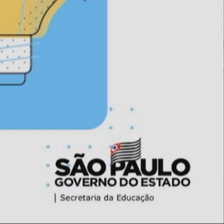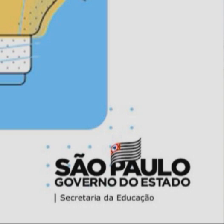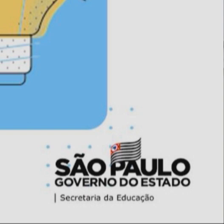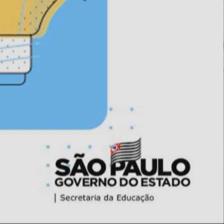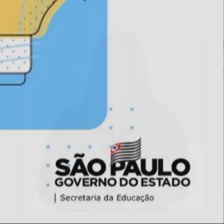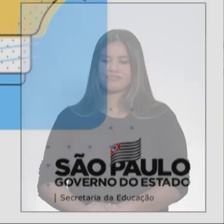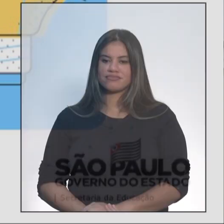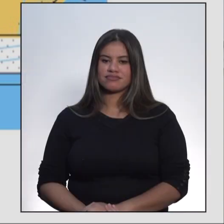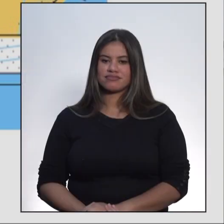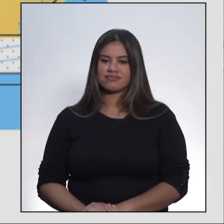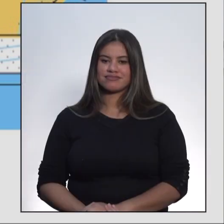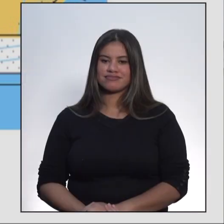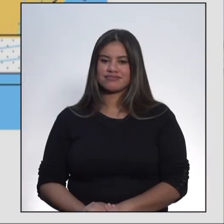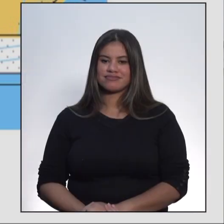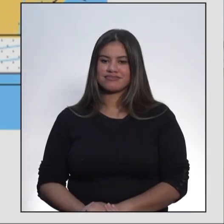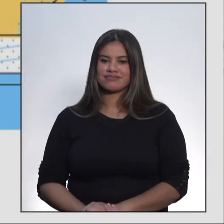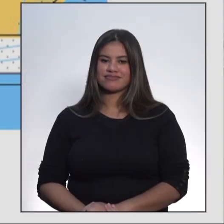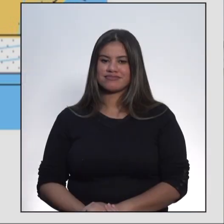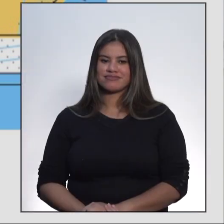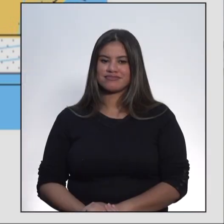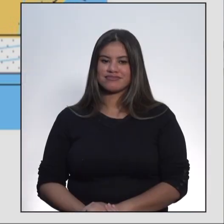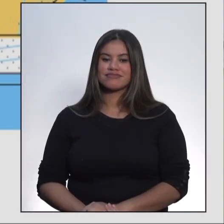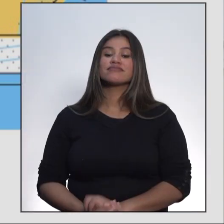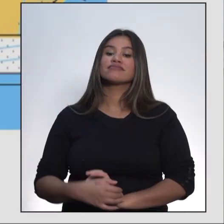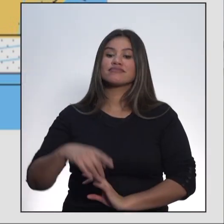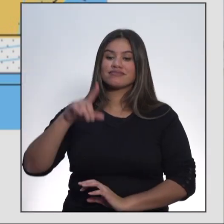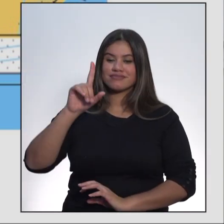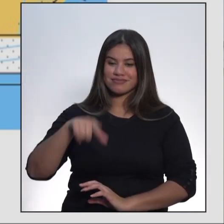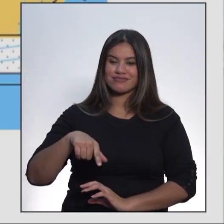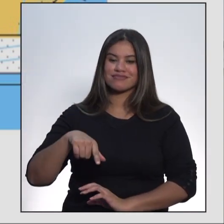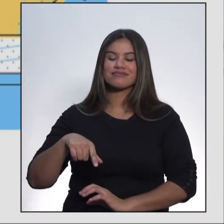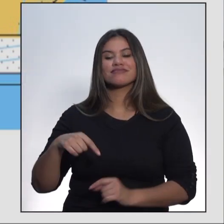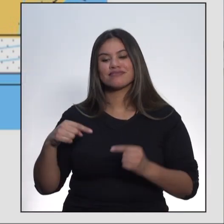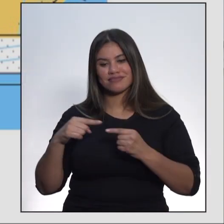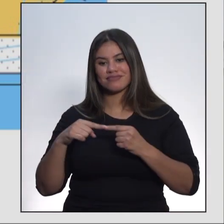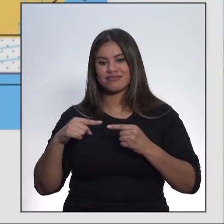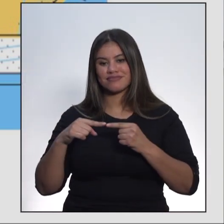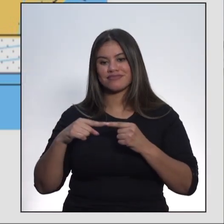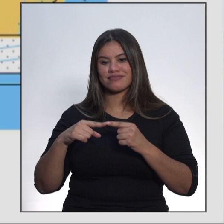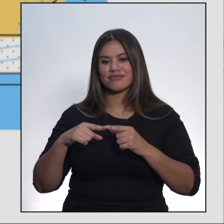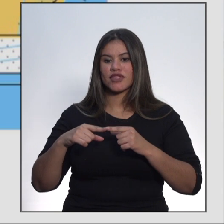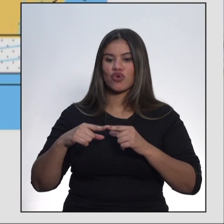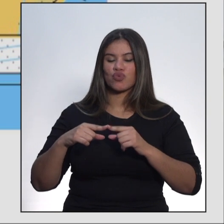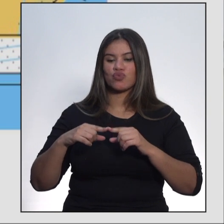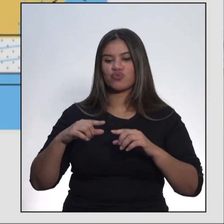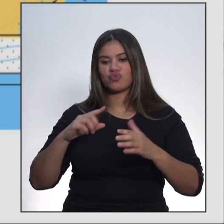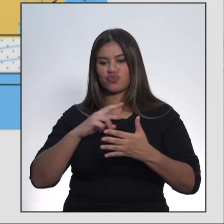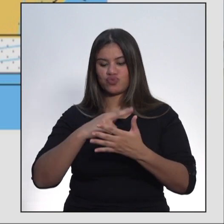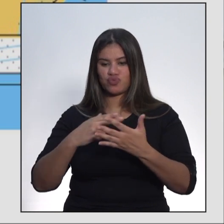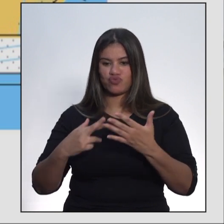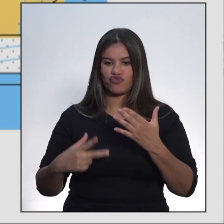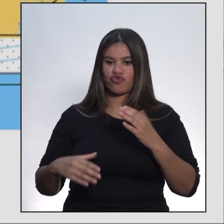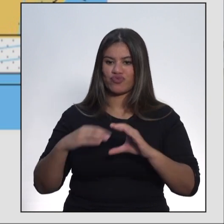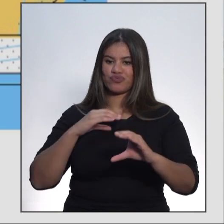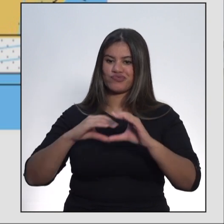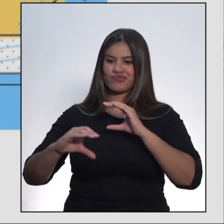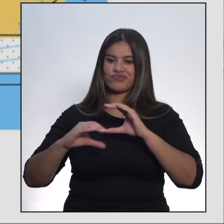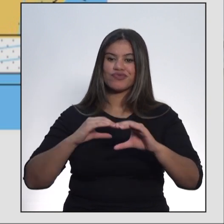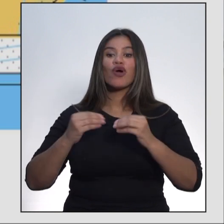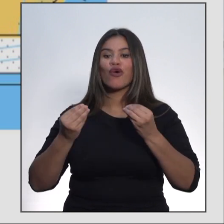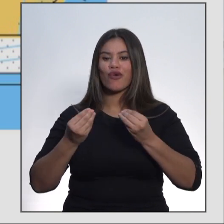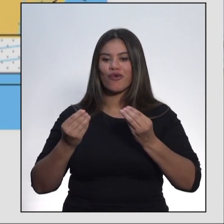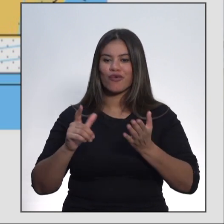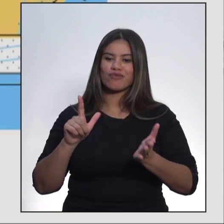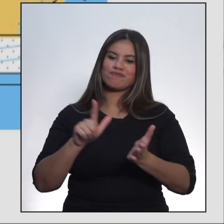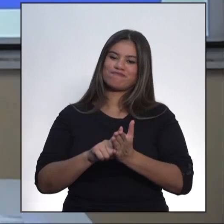É isso aí, ele faz parte sim do campo mediático através da esfera